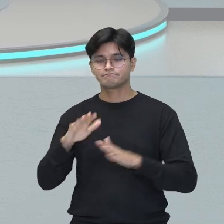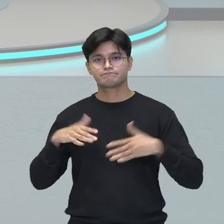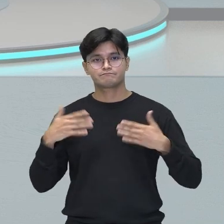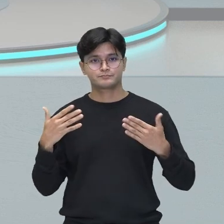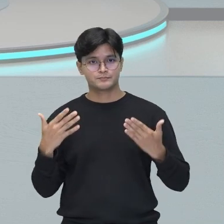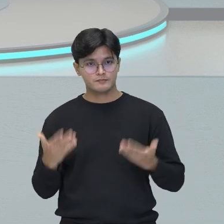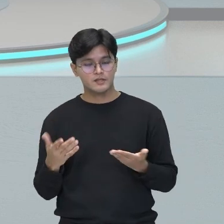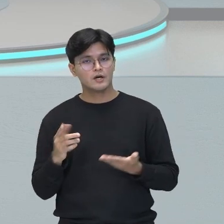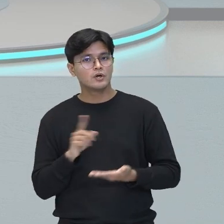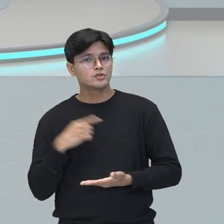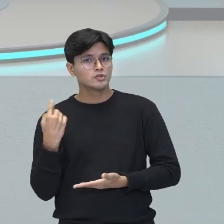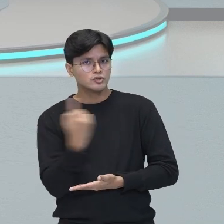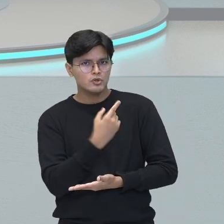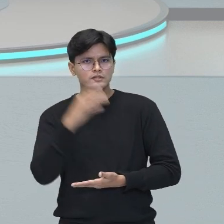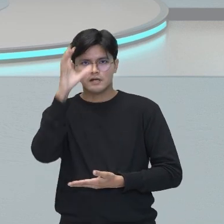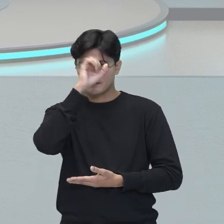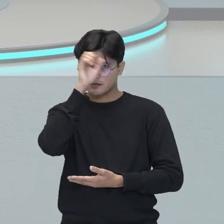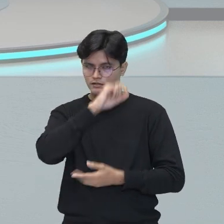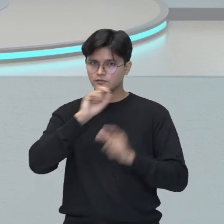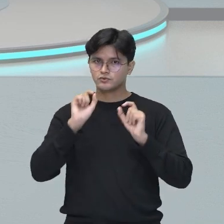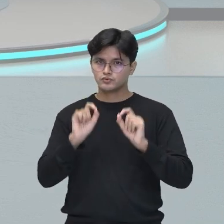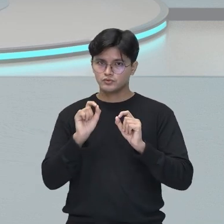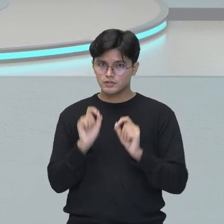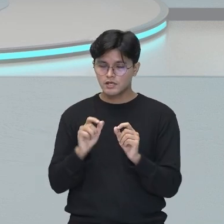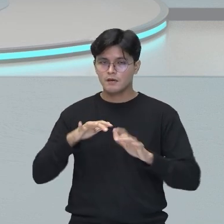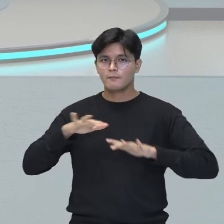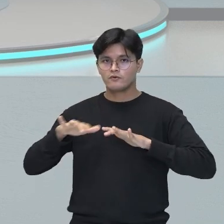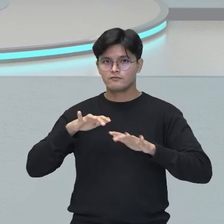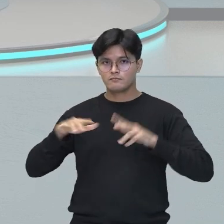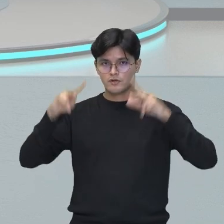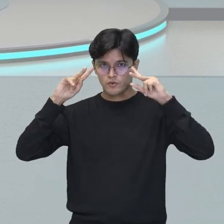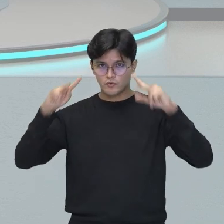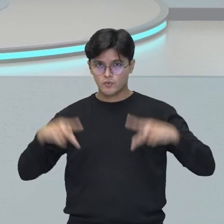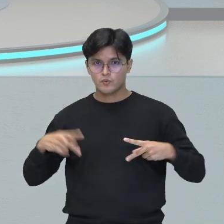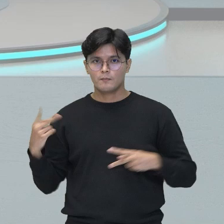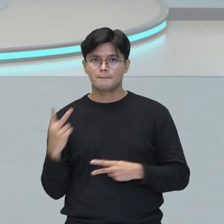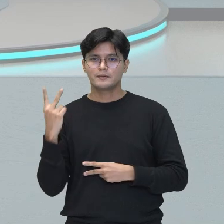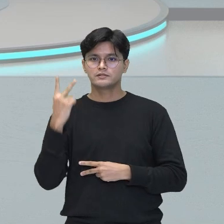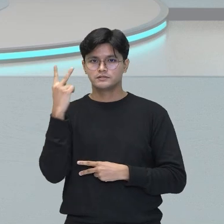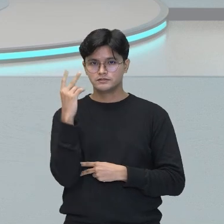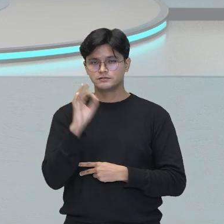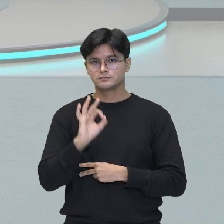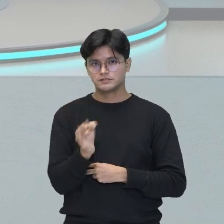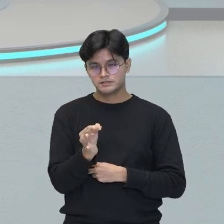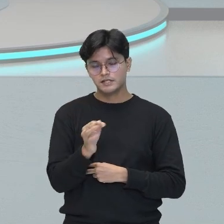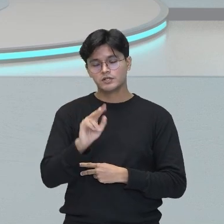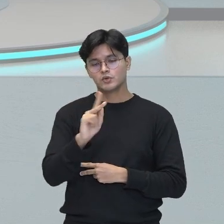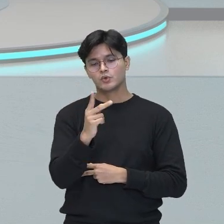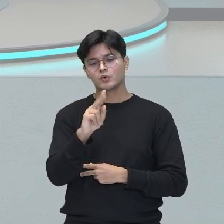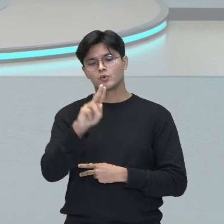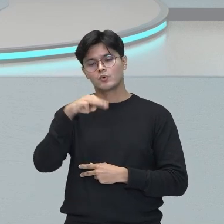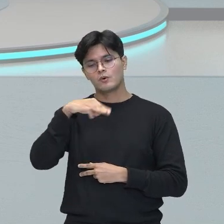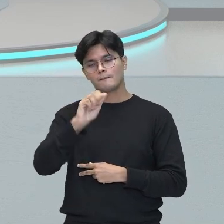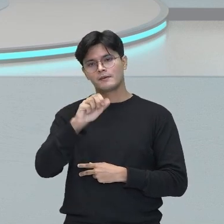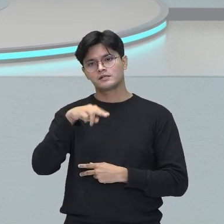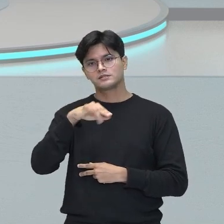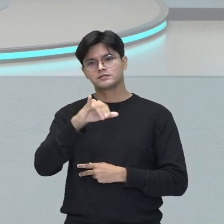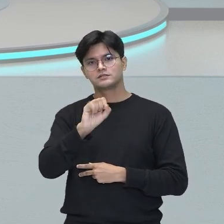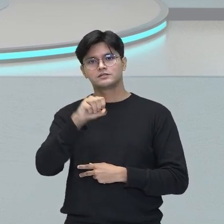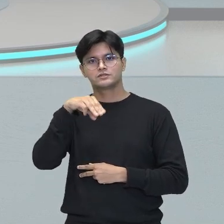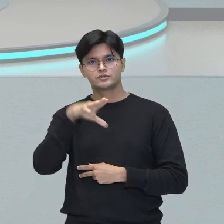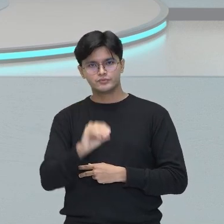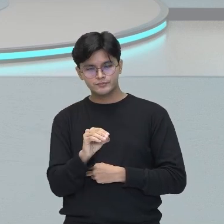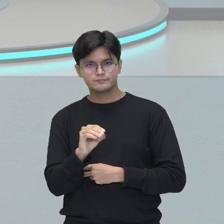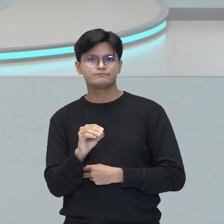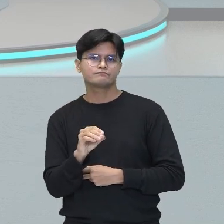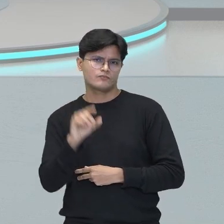vimos nesse mento humanista né o humanismo né que é um pouco diferente